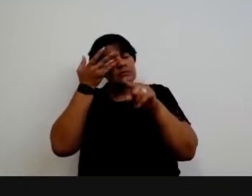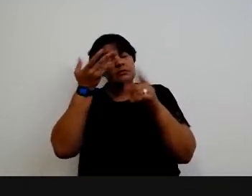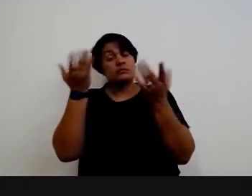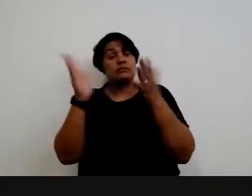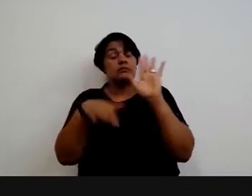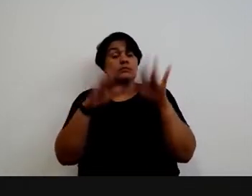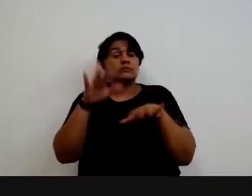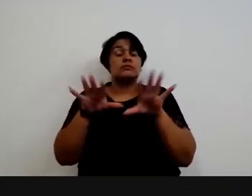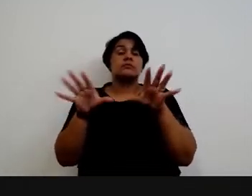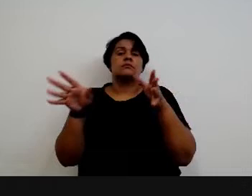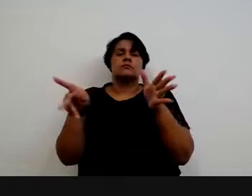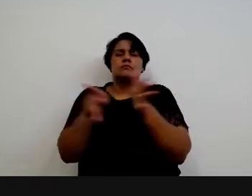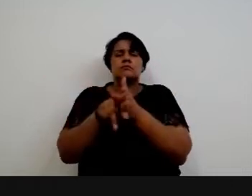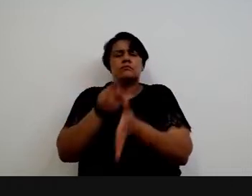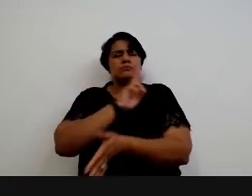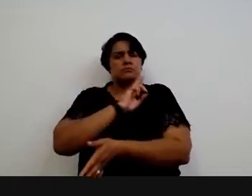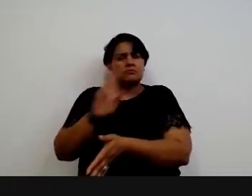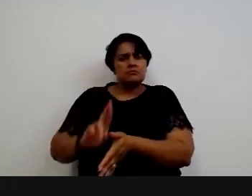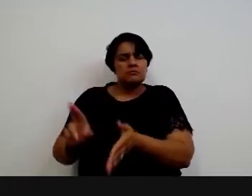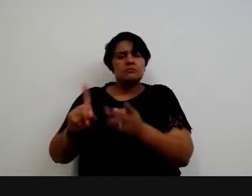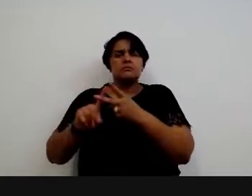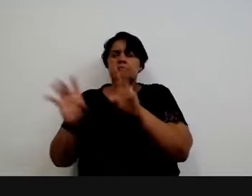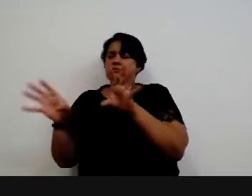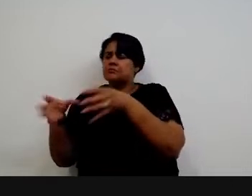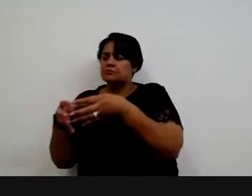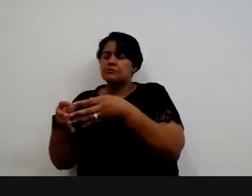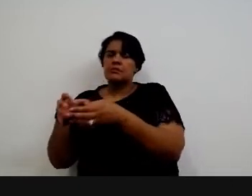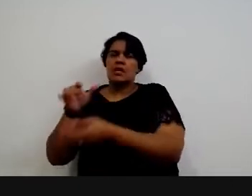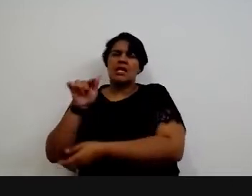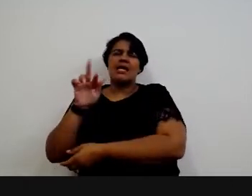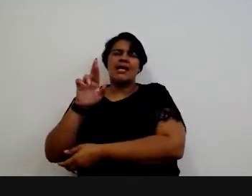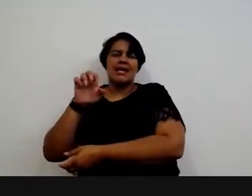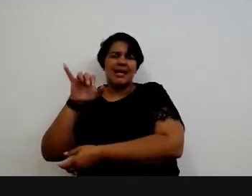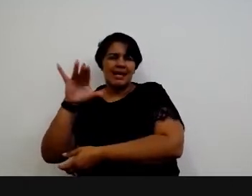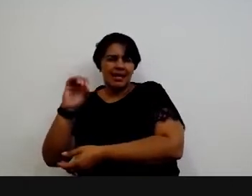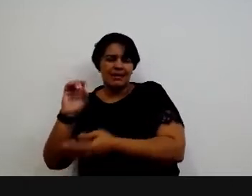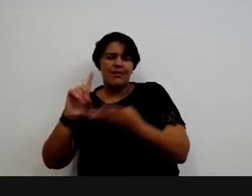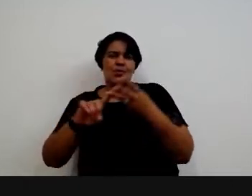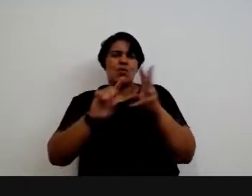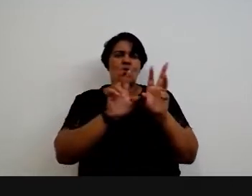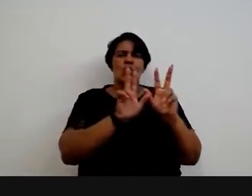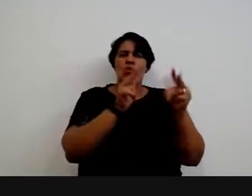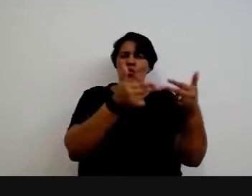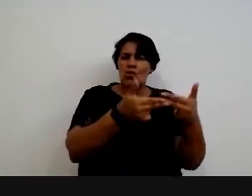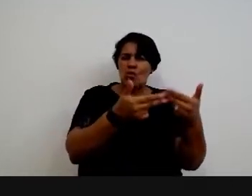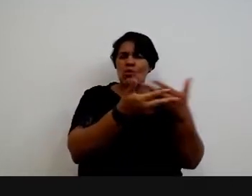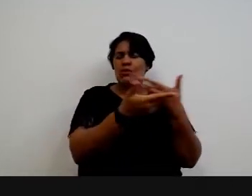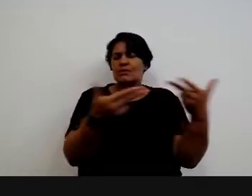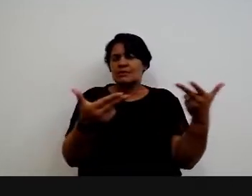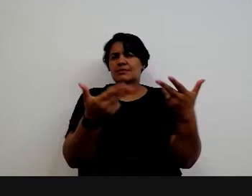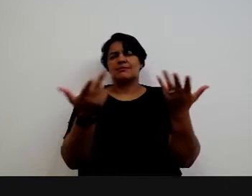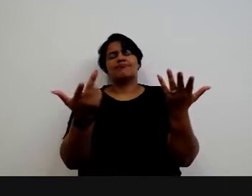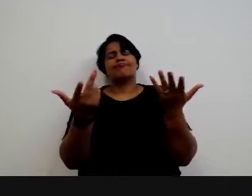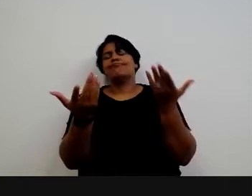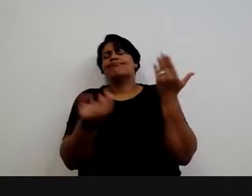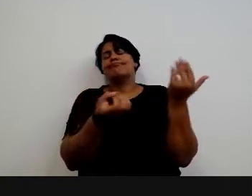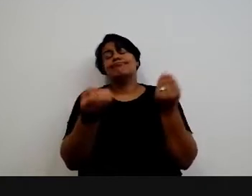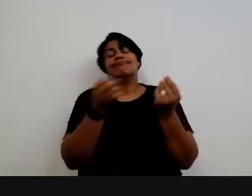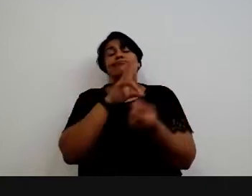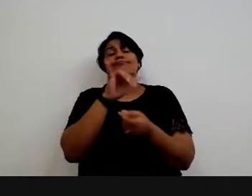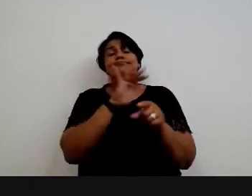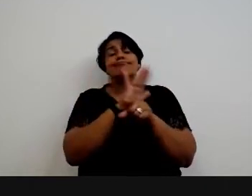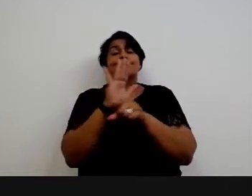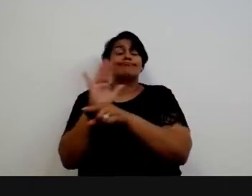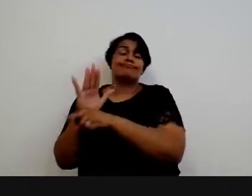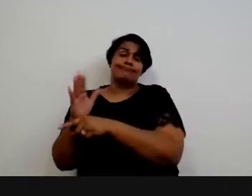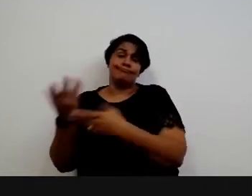estudantil, seja por meio da religião, seja por meio da escola, seja por meio das câmaras legislativas, das assembleias, como